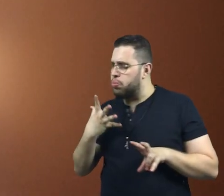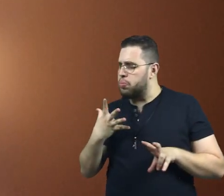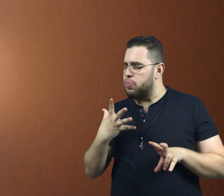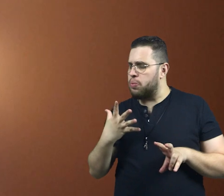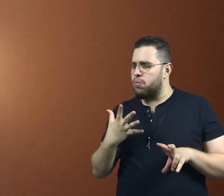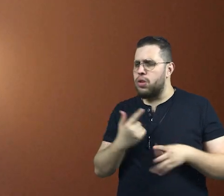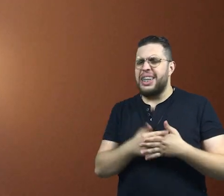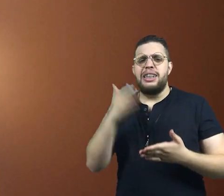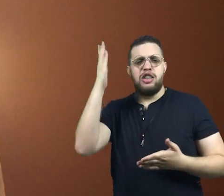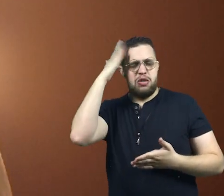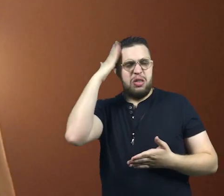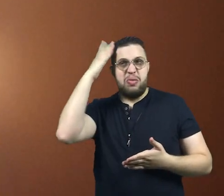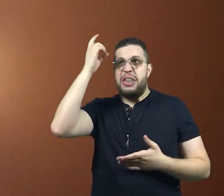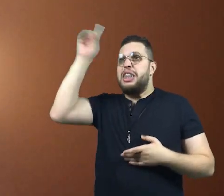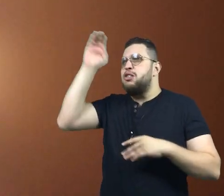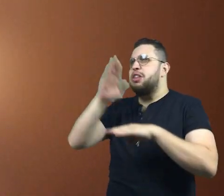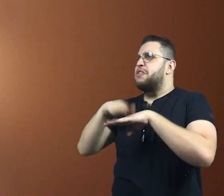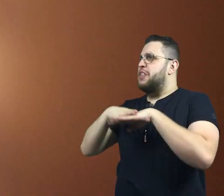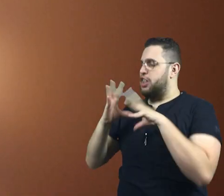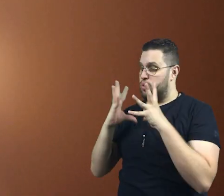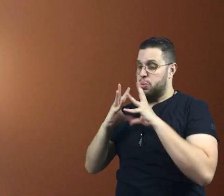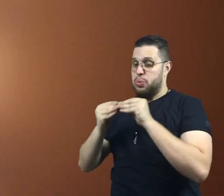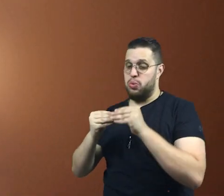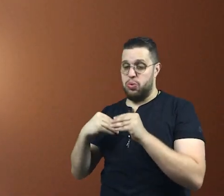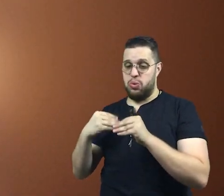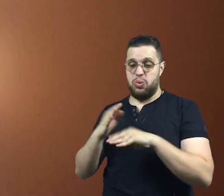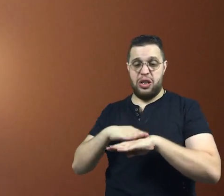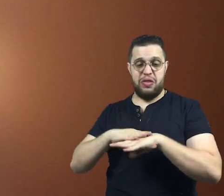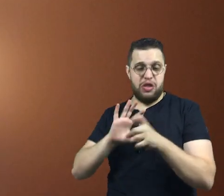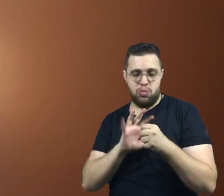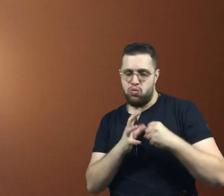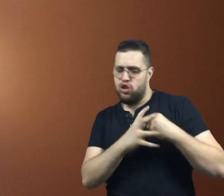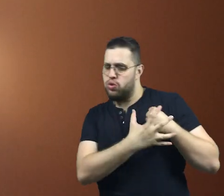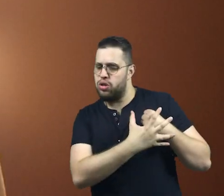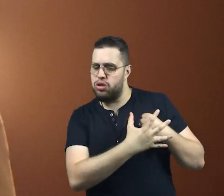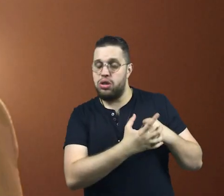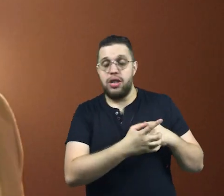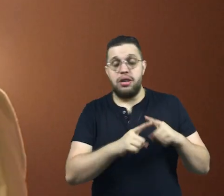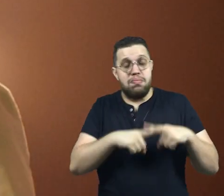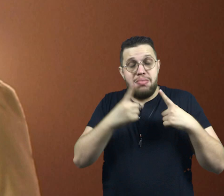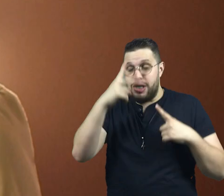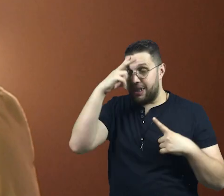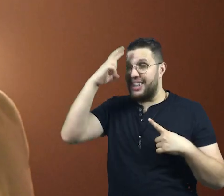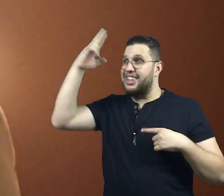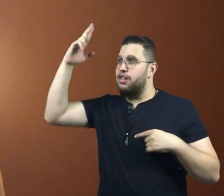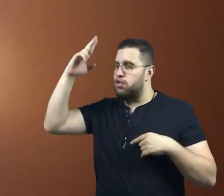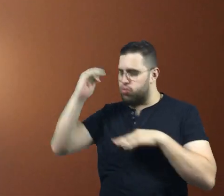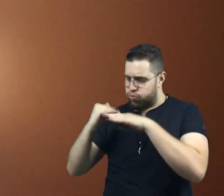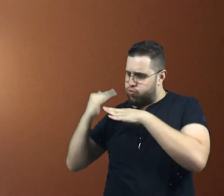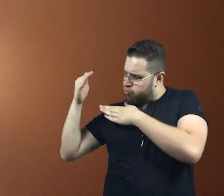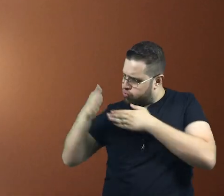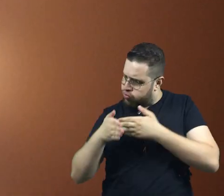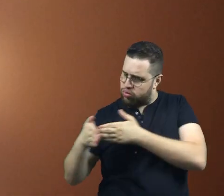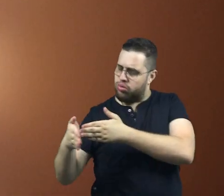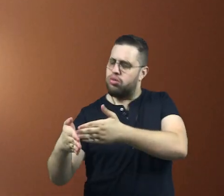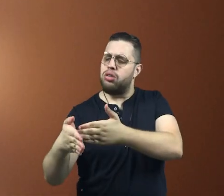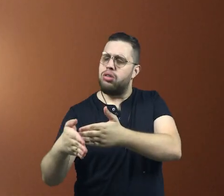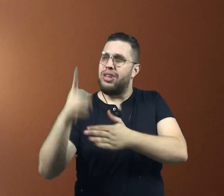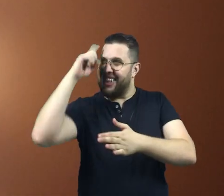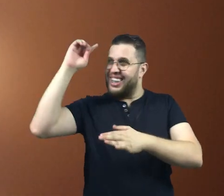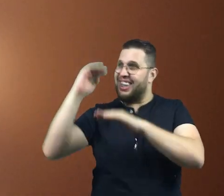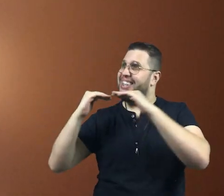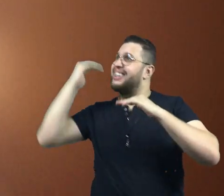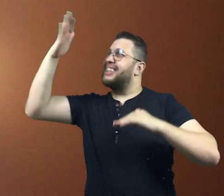você pense assim, não, é Deus que fez isso, foi Deus que criou, mas Deus, ele está no controle de tudo, ele é soberano, amém? E